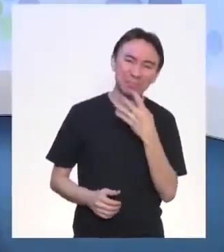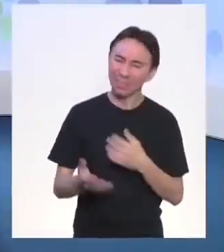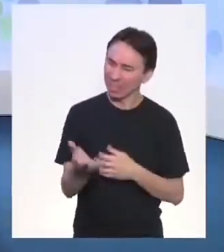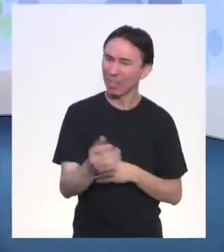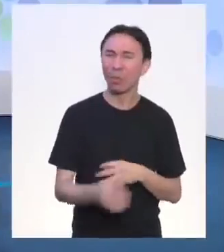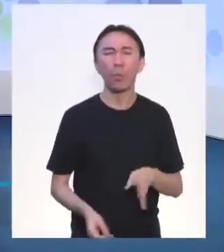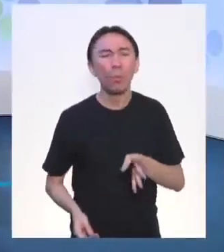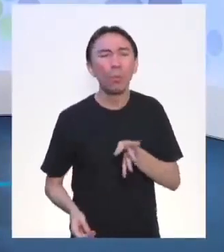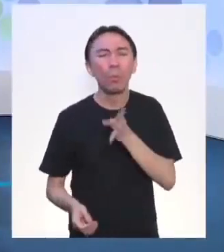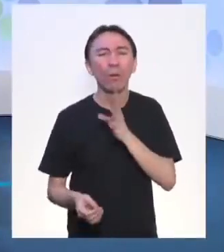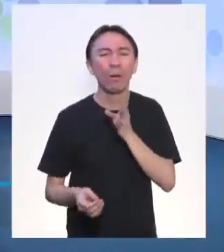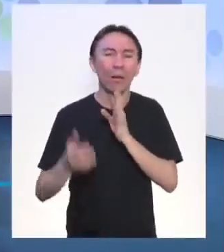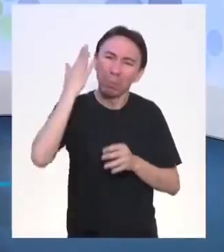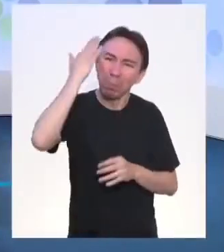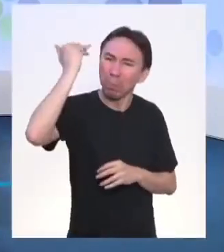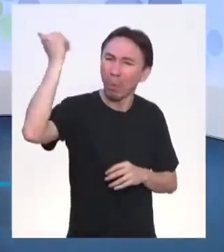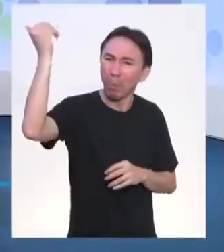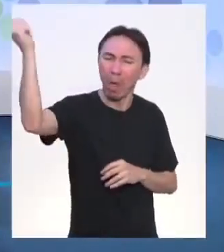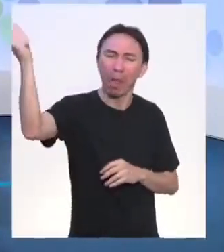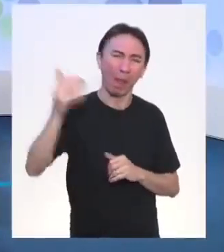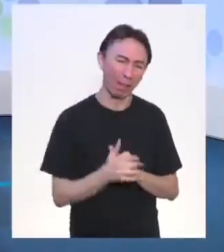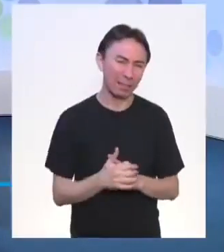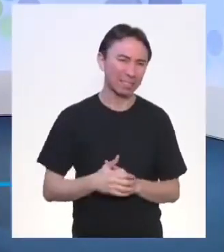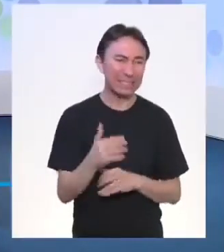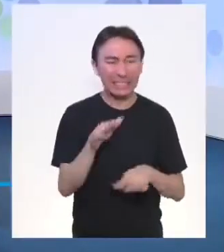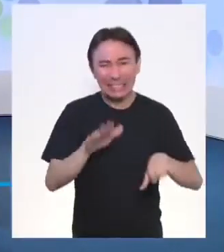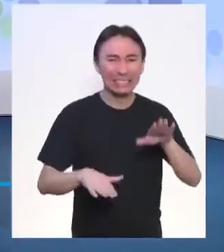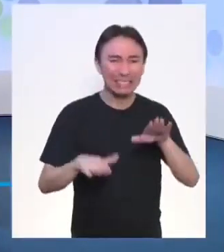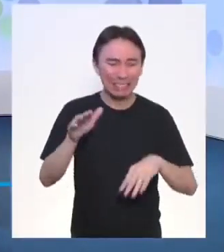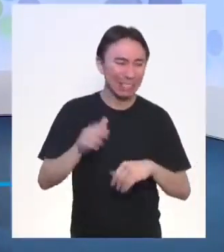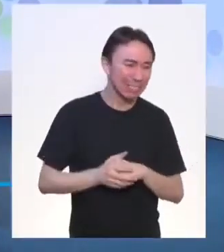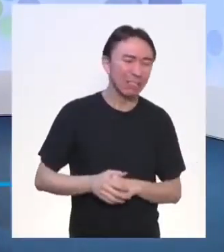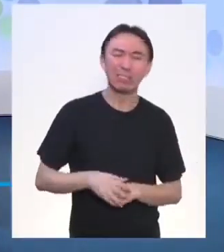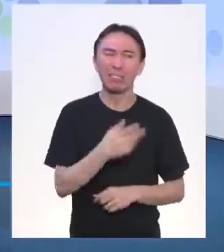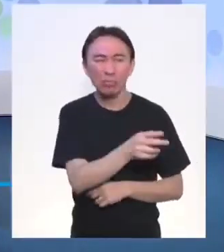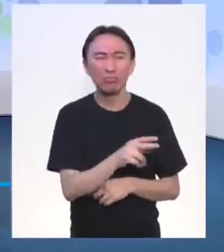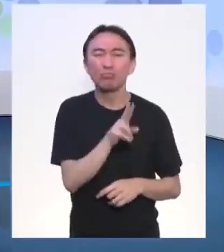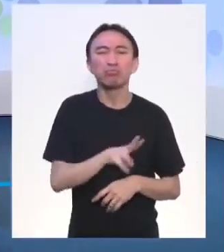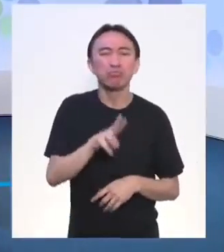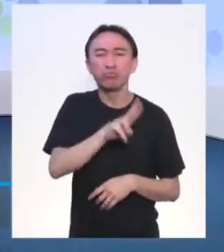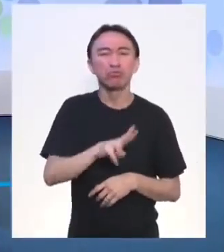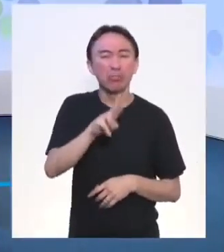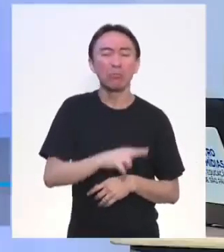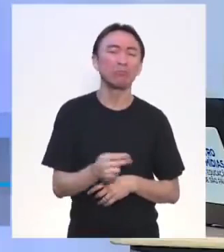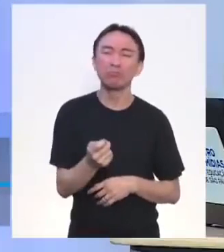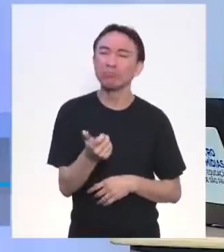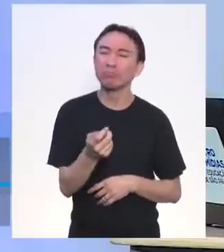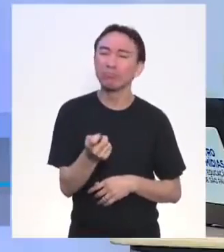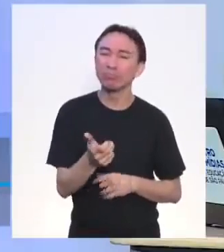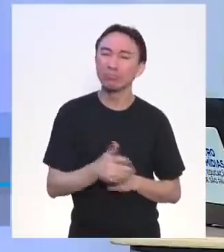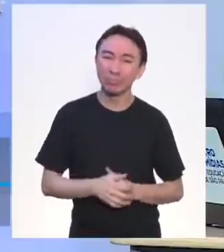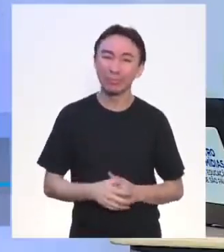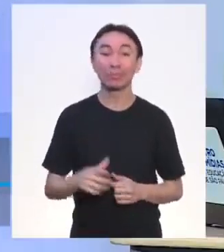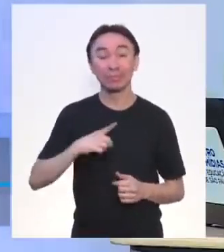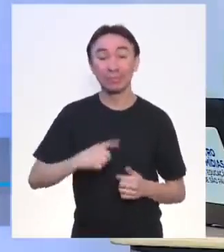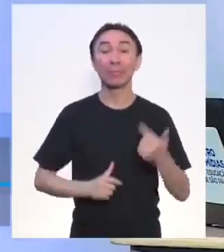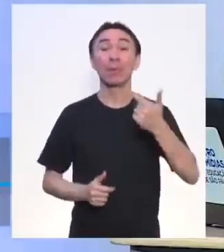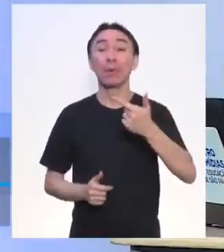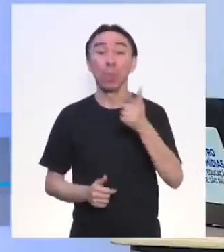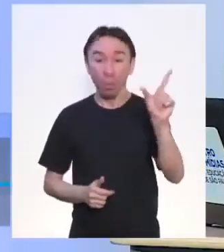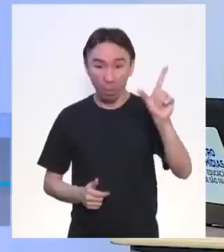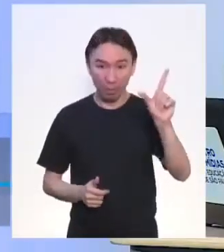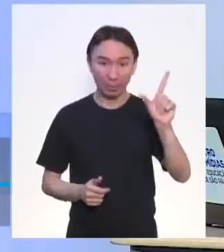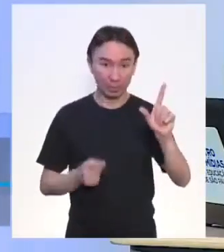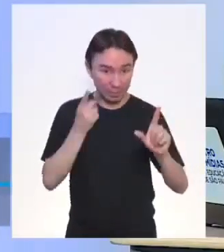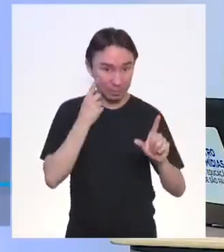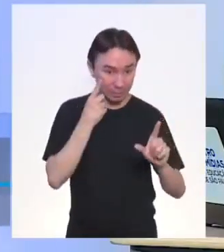conhecida essa tábua aí, né? E às vezes pouco explorada para a gente, mas é muito interessante mesmo, verdade. A gente tem mais uma curiosidade, eu vou usar só